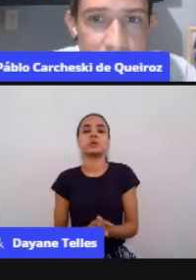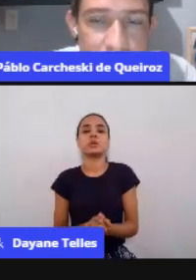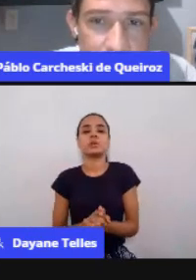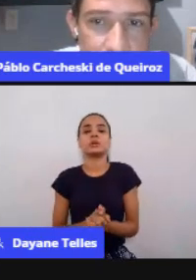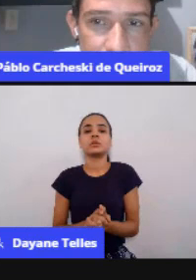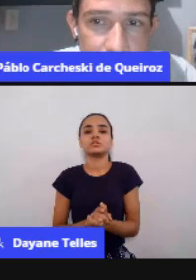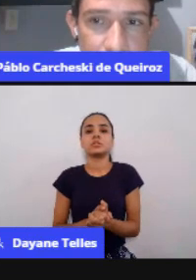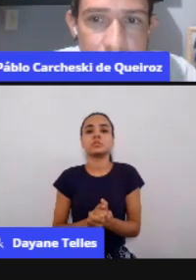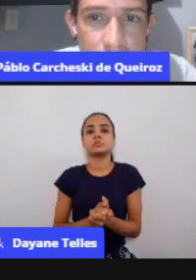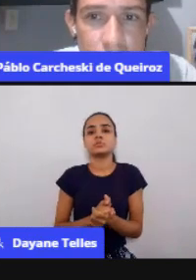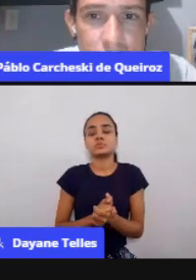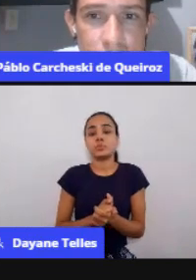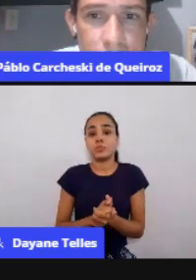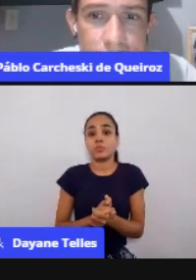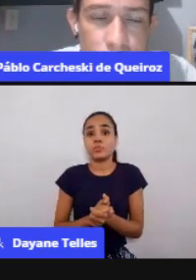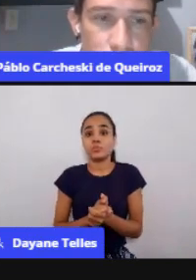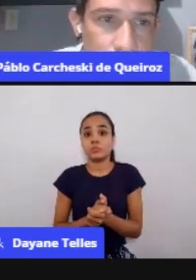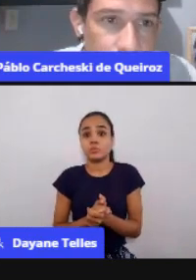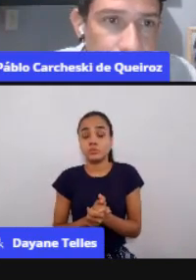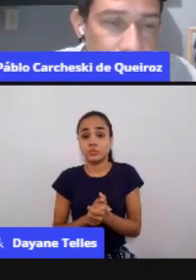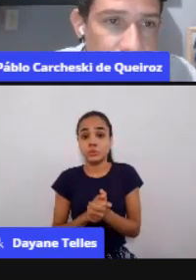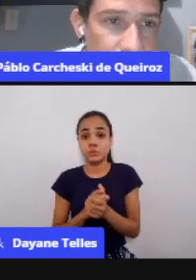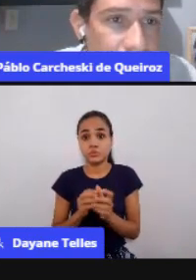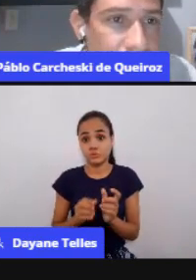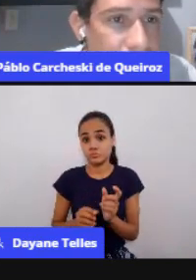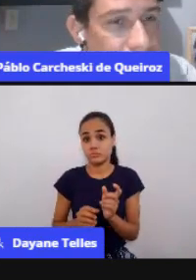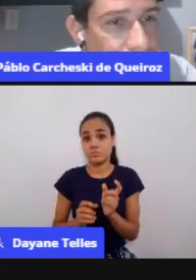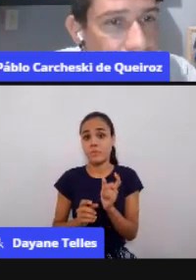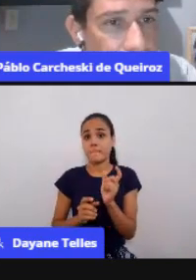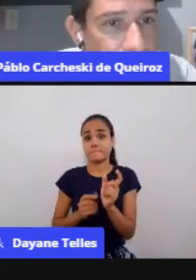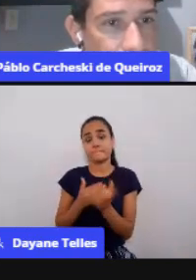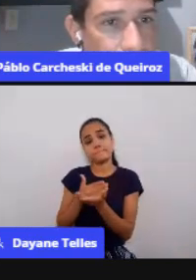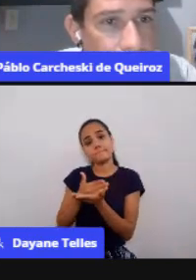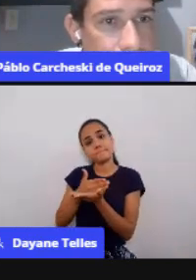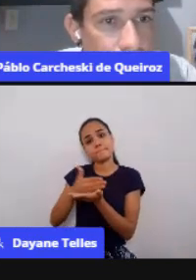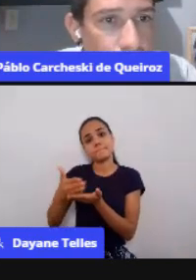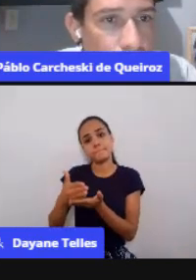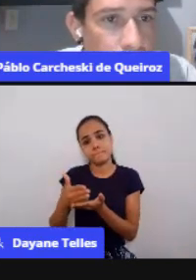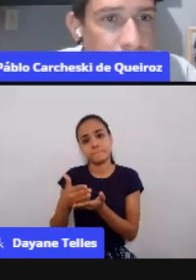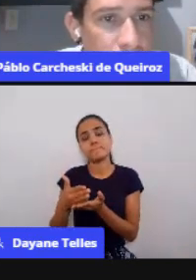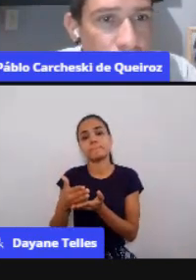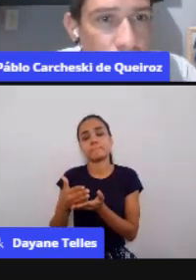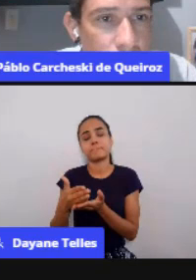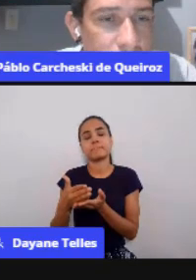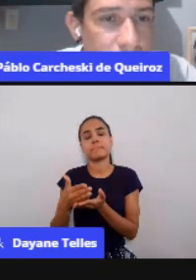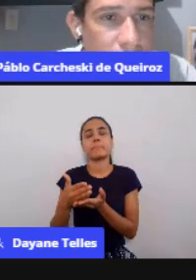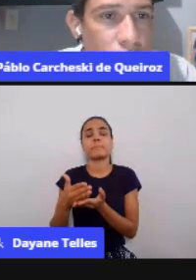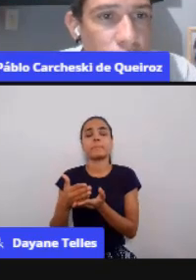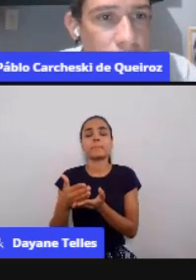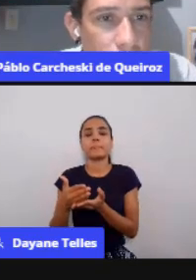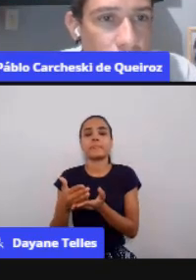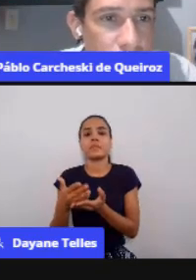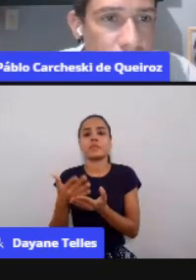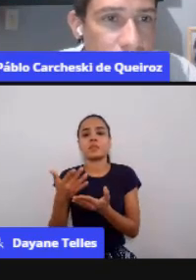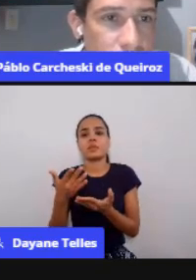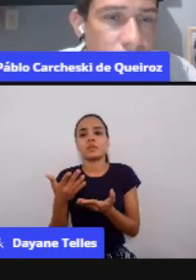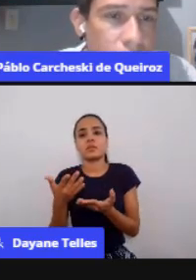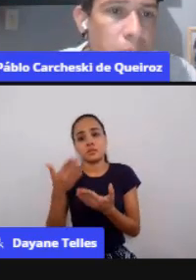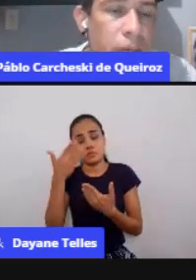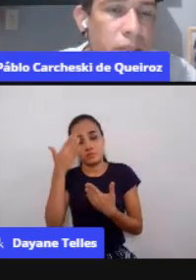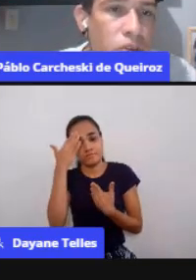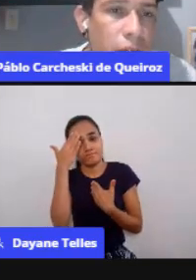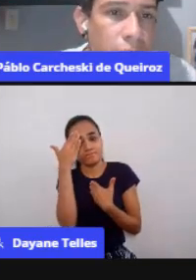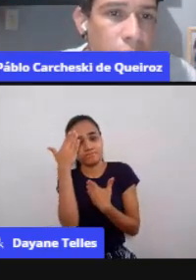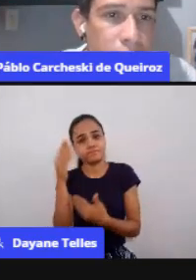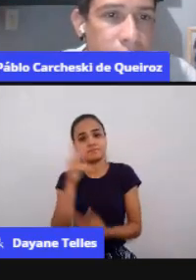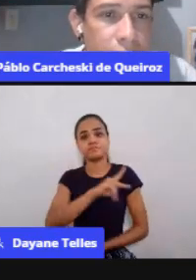palavras iniciais, eu gostaria também de agradecer a todos os professores que entraram em contato com a gente